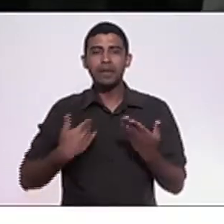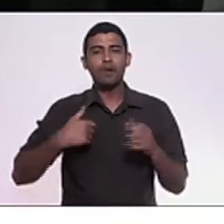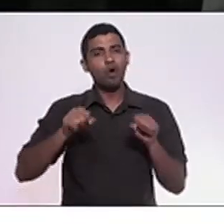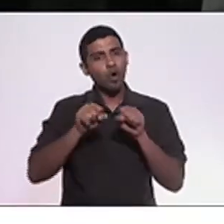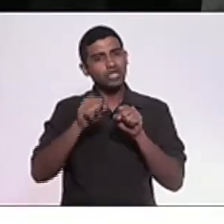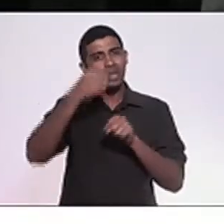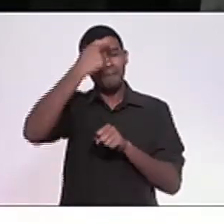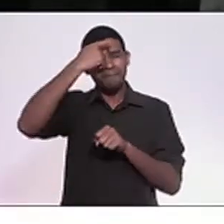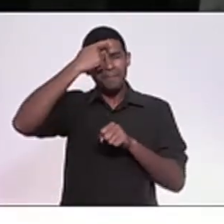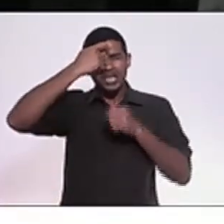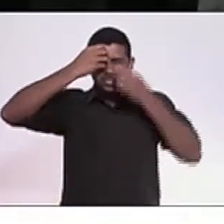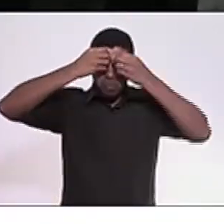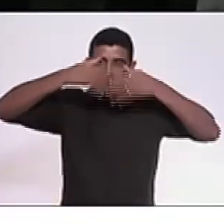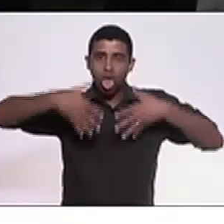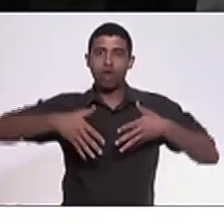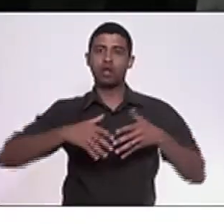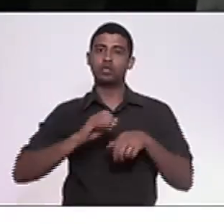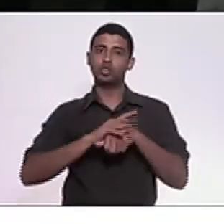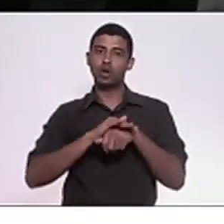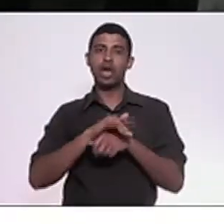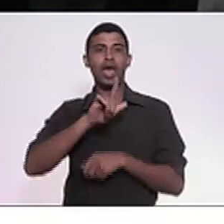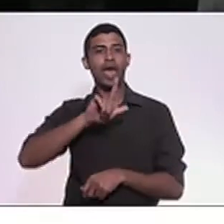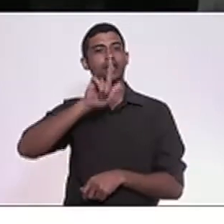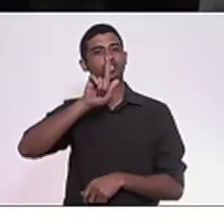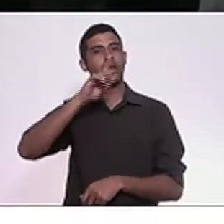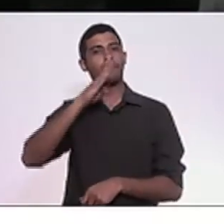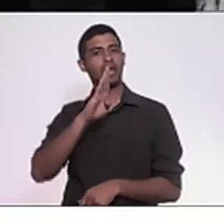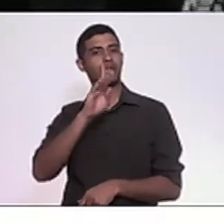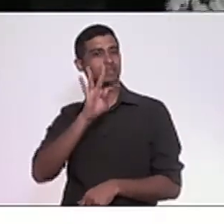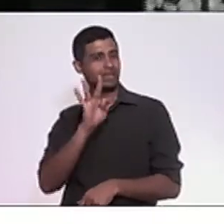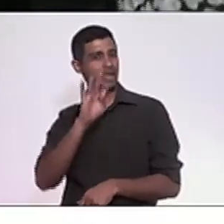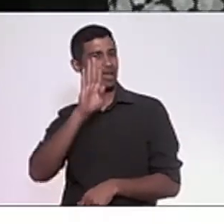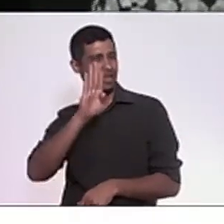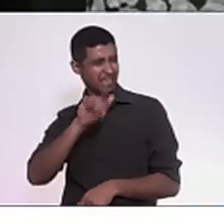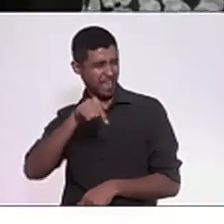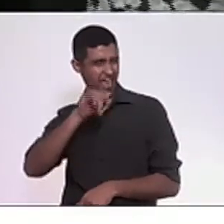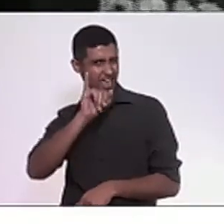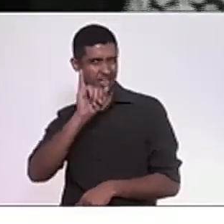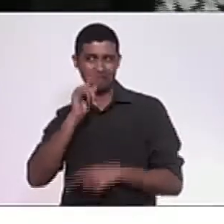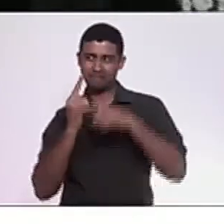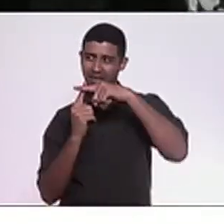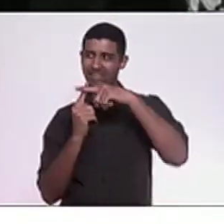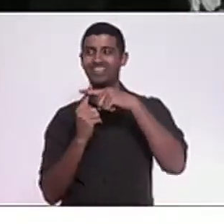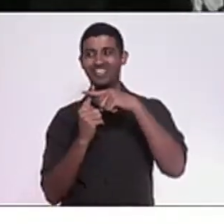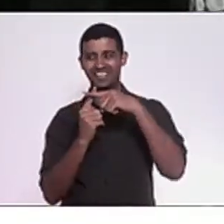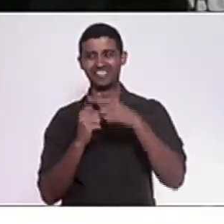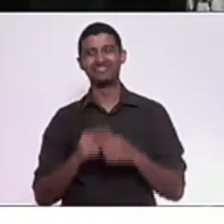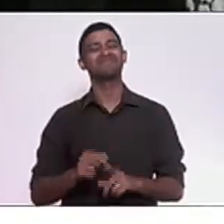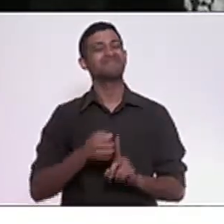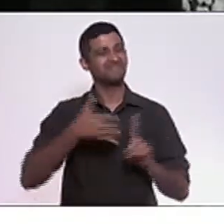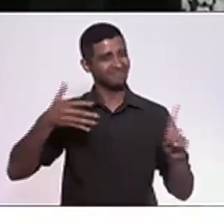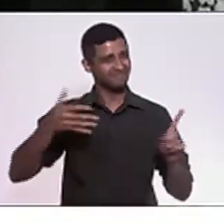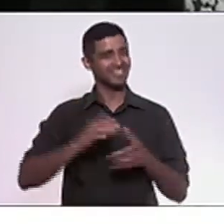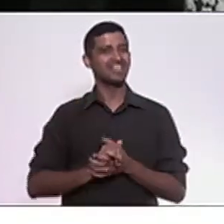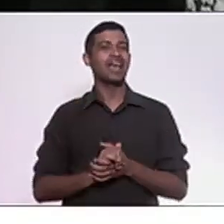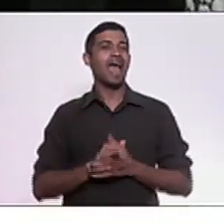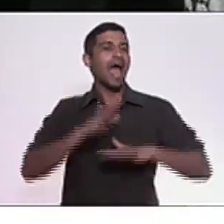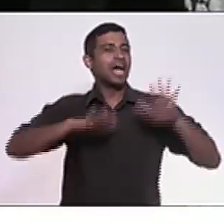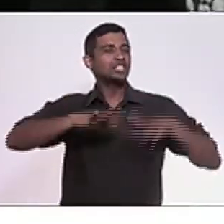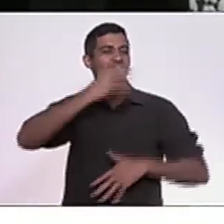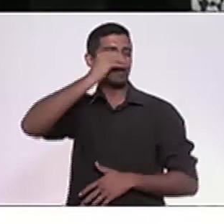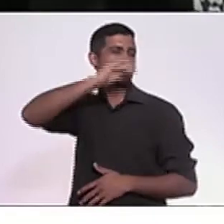mental da população LGBTQI+, e que muitas vezes é negligenciado diante não